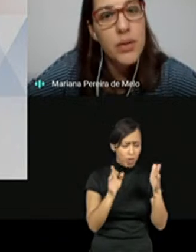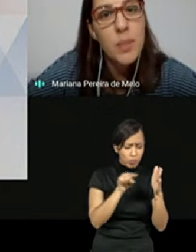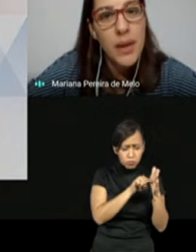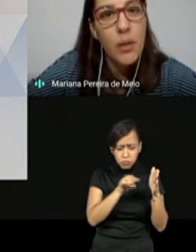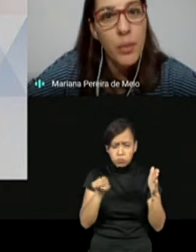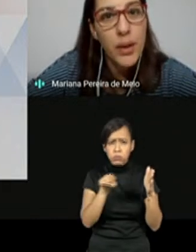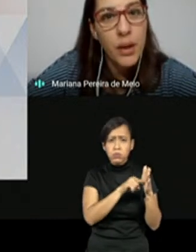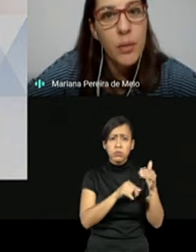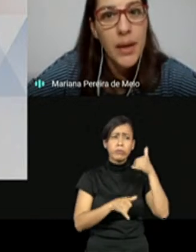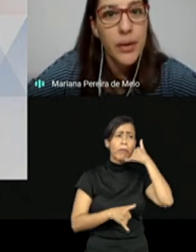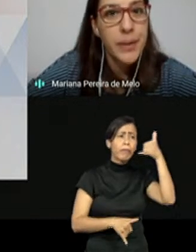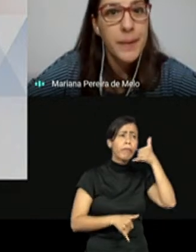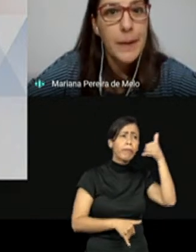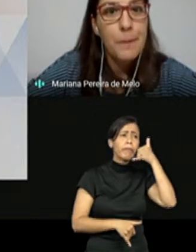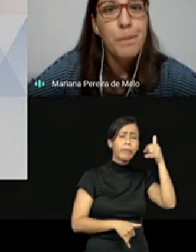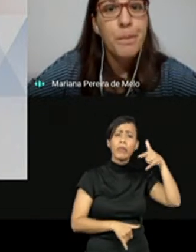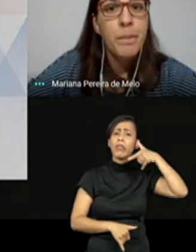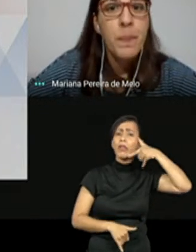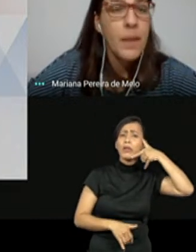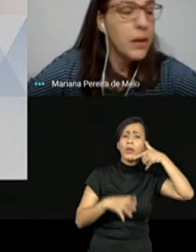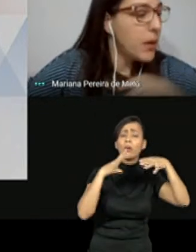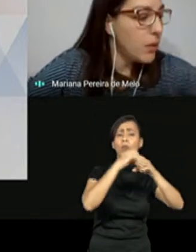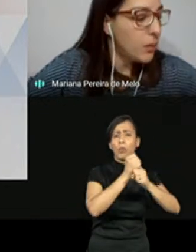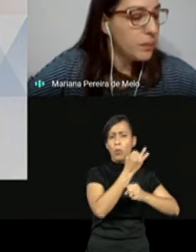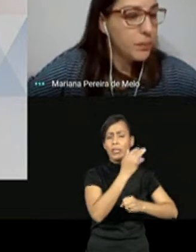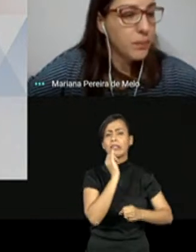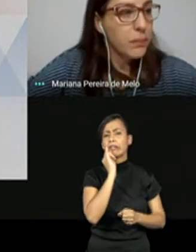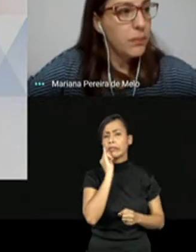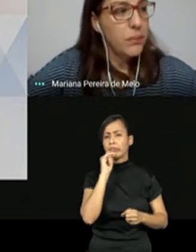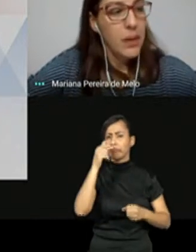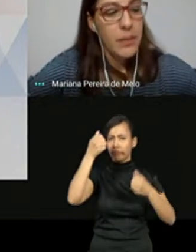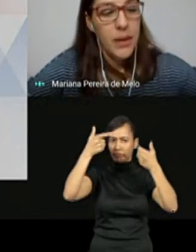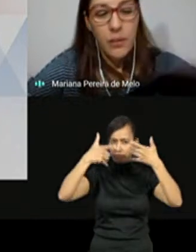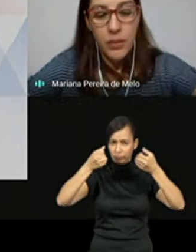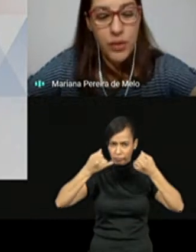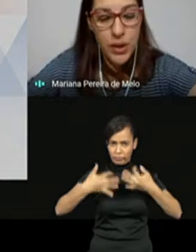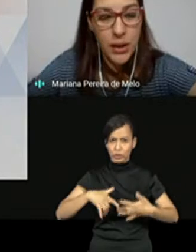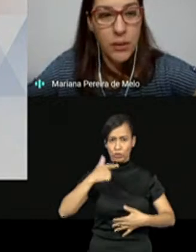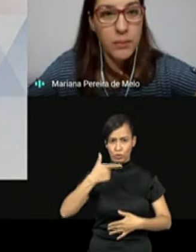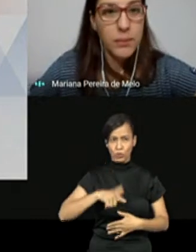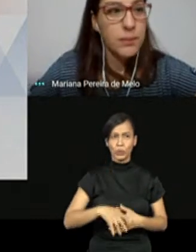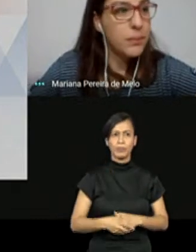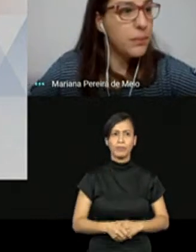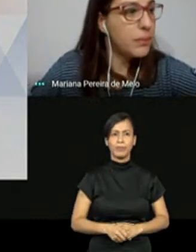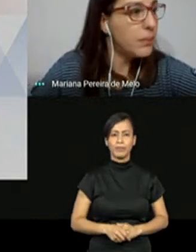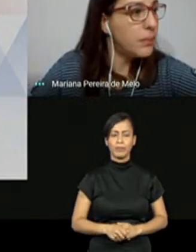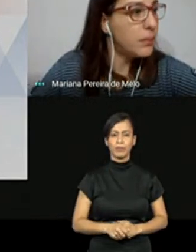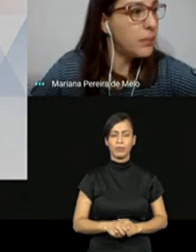para eu te explicar um pouquinho melhor, tá? Então, dá um minutinho.